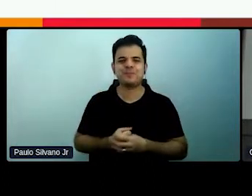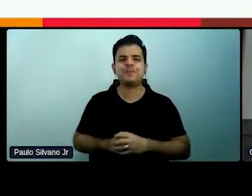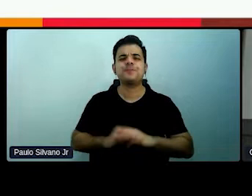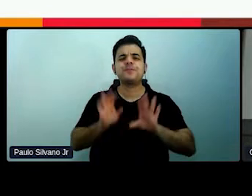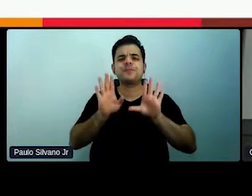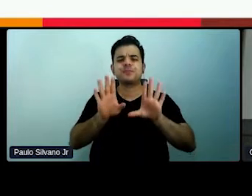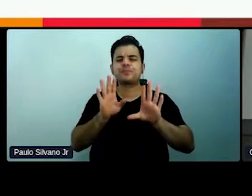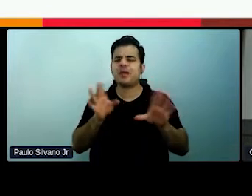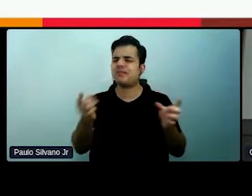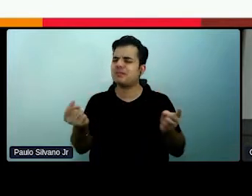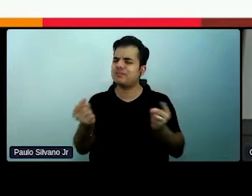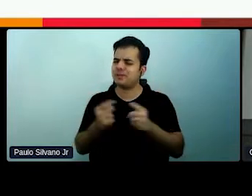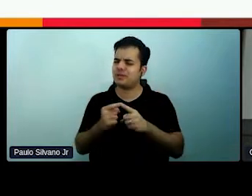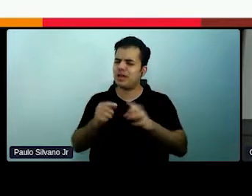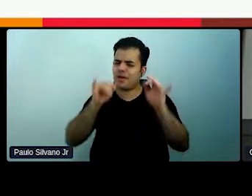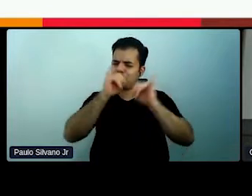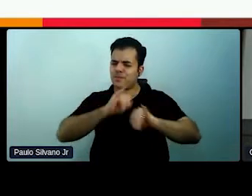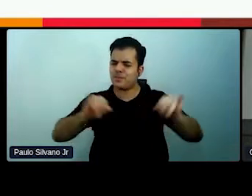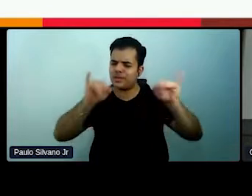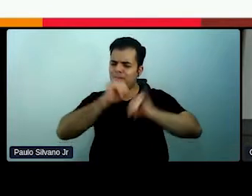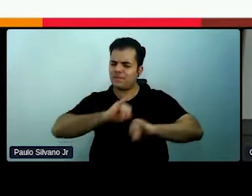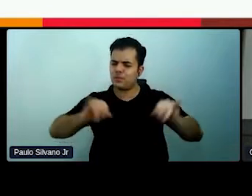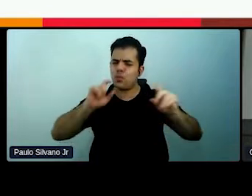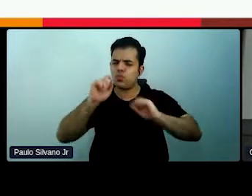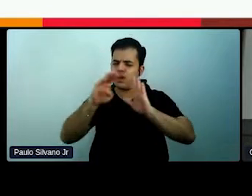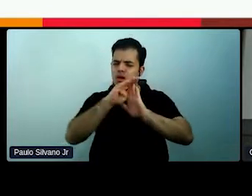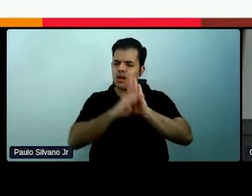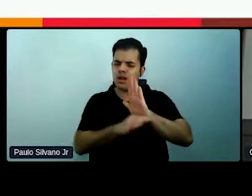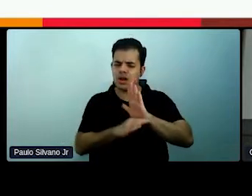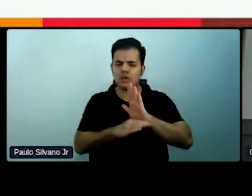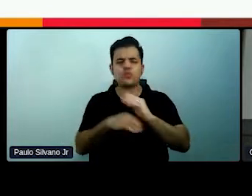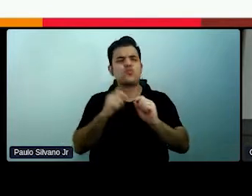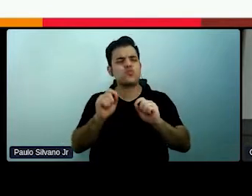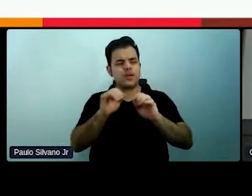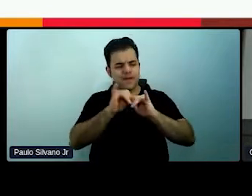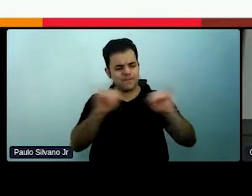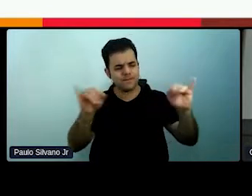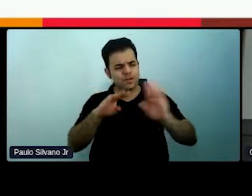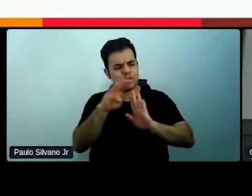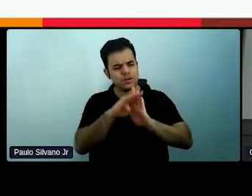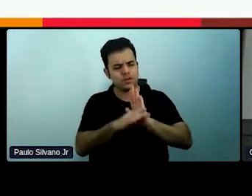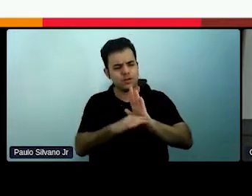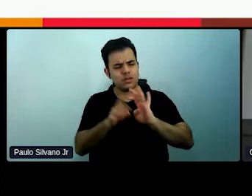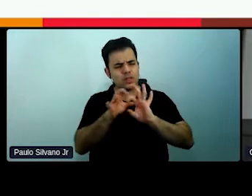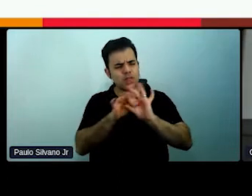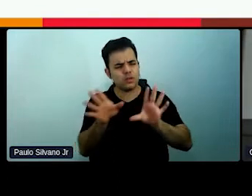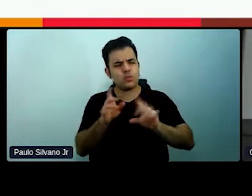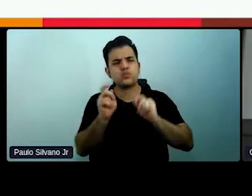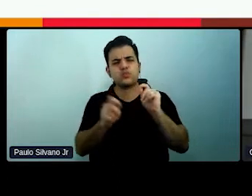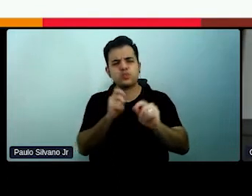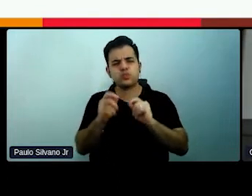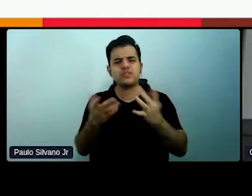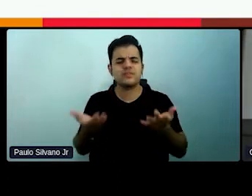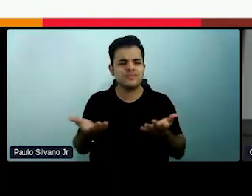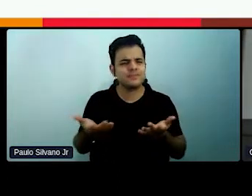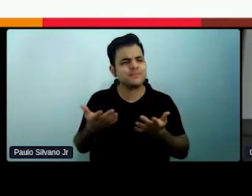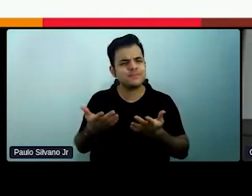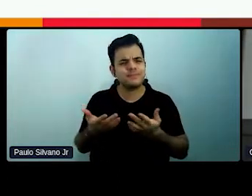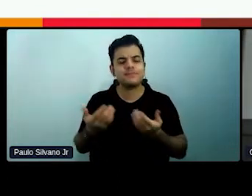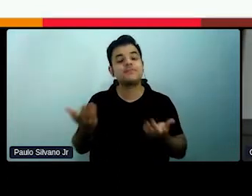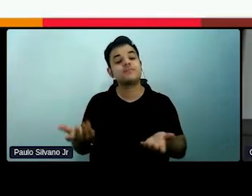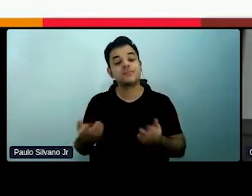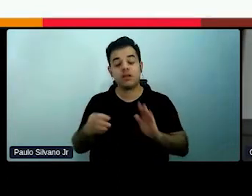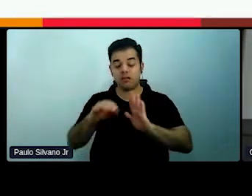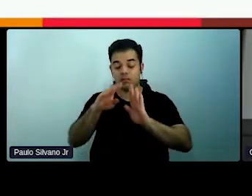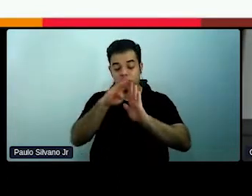Mas, tá, e a política pública? O que tem a ver tecnologia com política pública, né? Então,